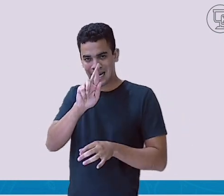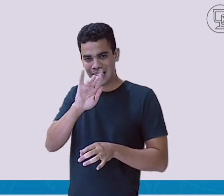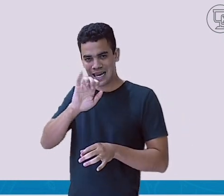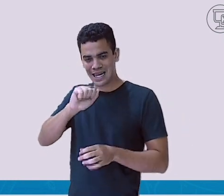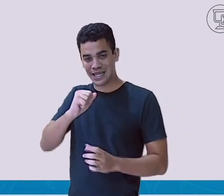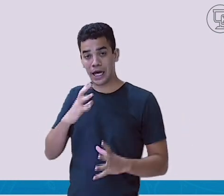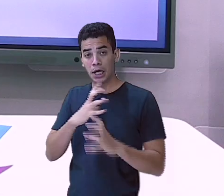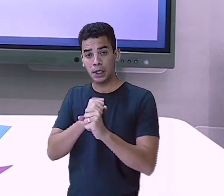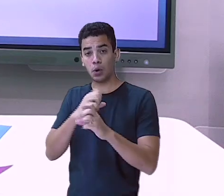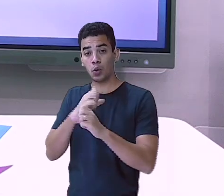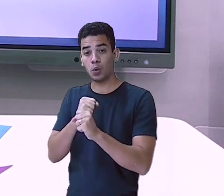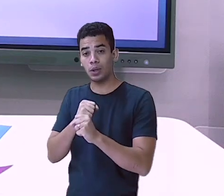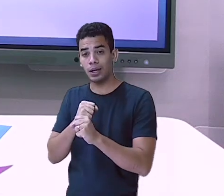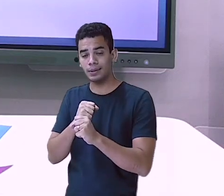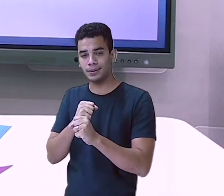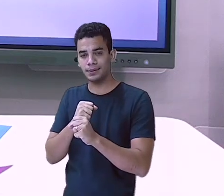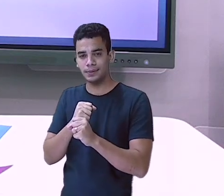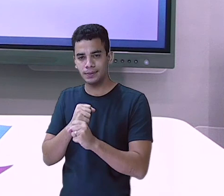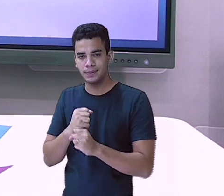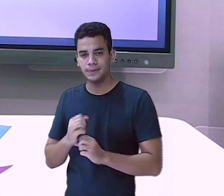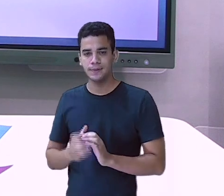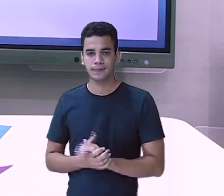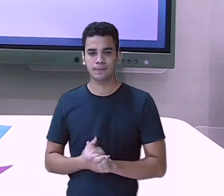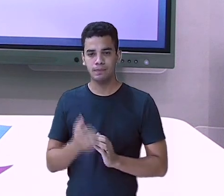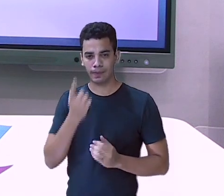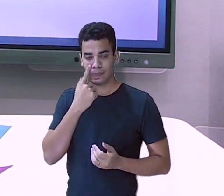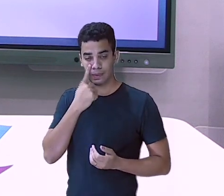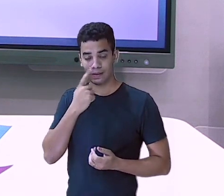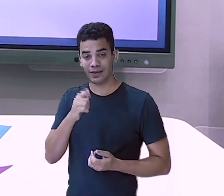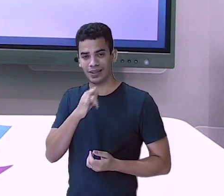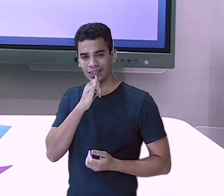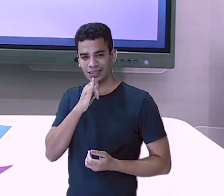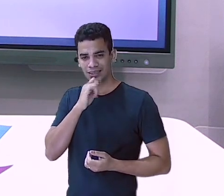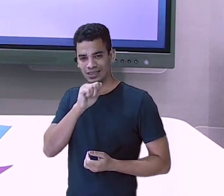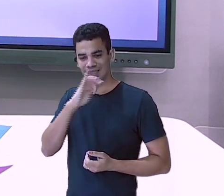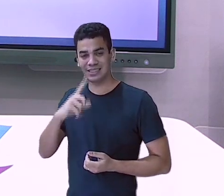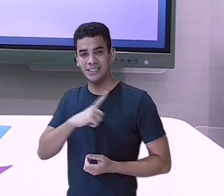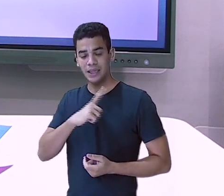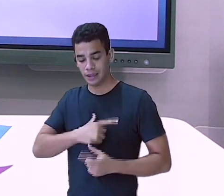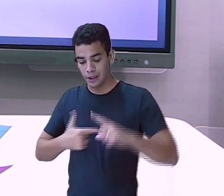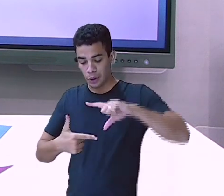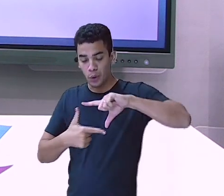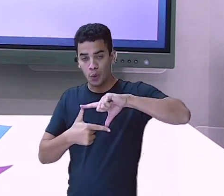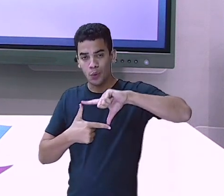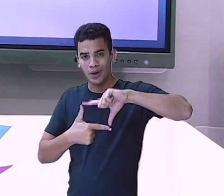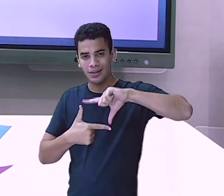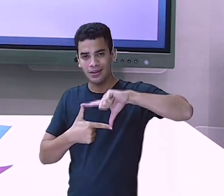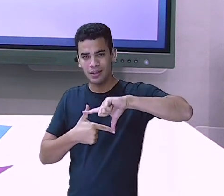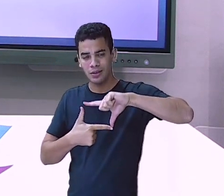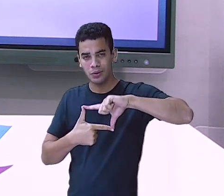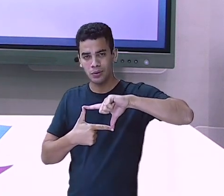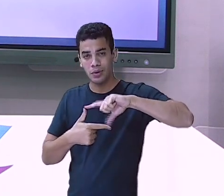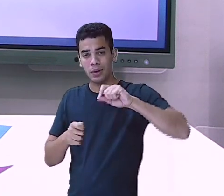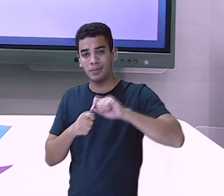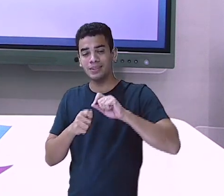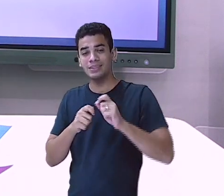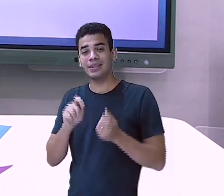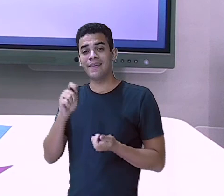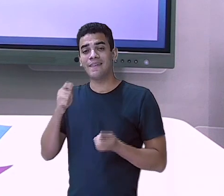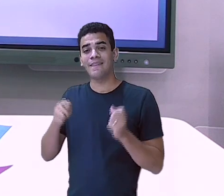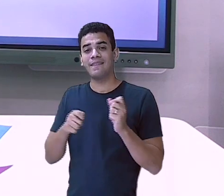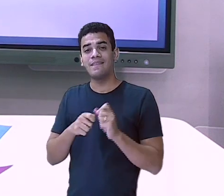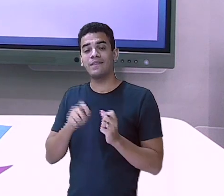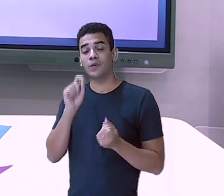Base vezes altura, não é isso? Do retângulo, do quadrado, base vezes altura. Então, eu tenho aqui,